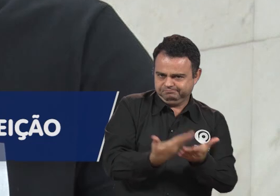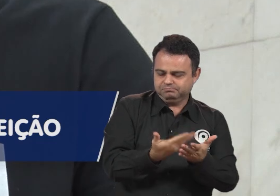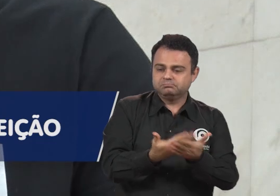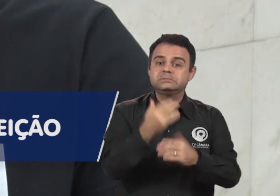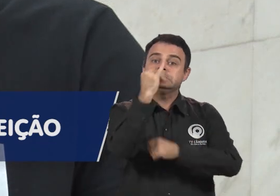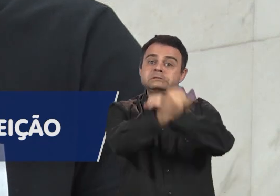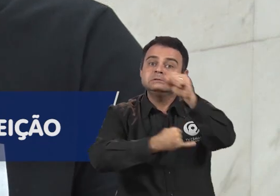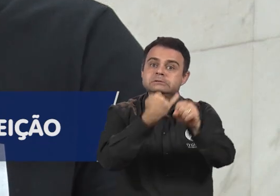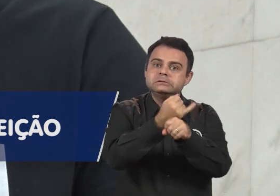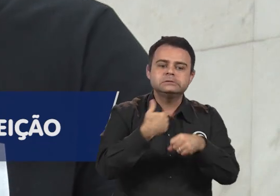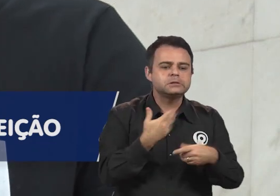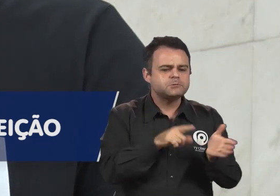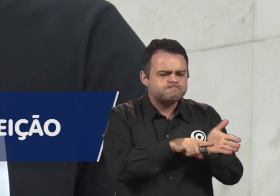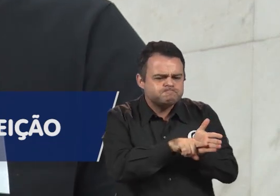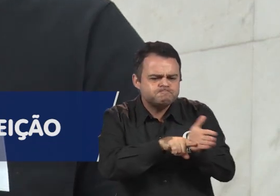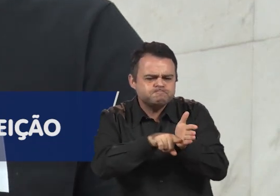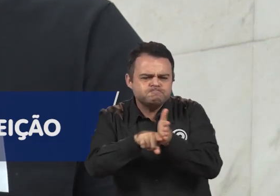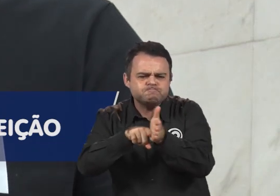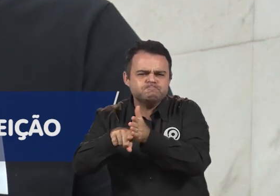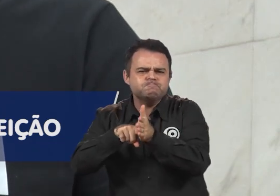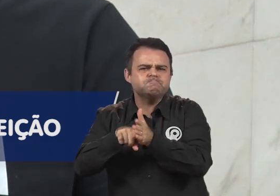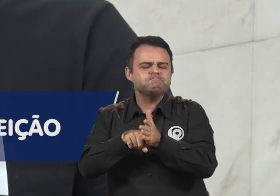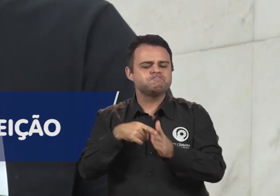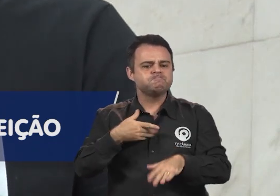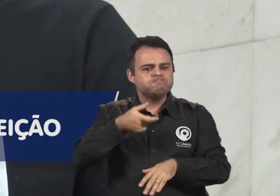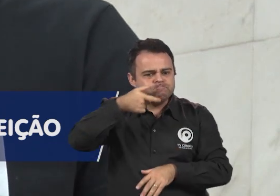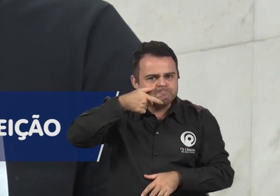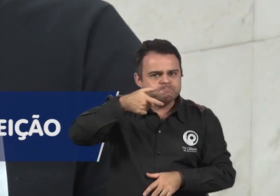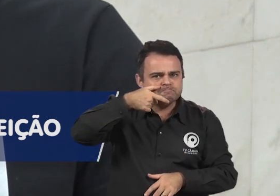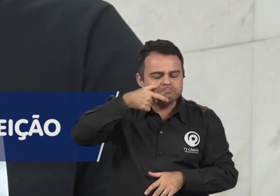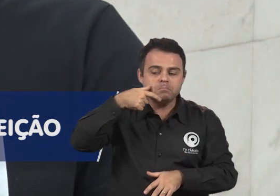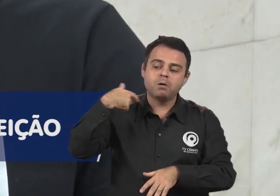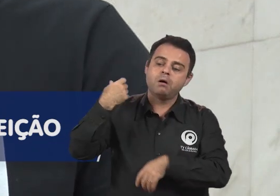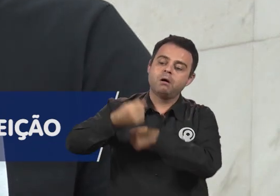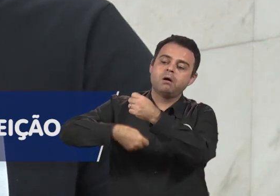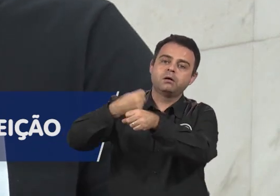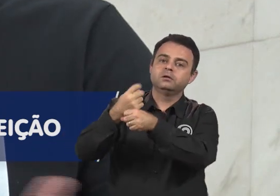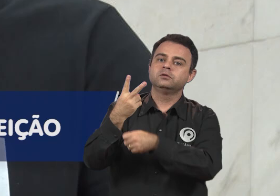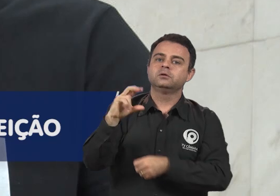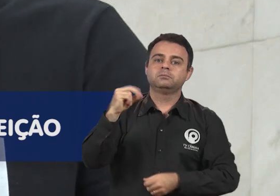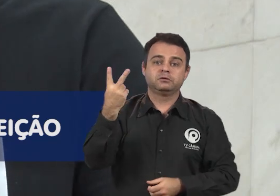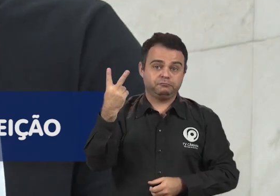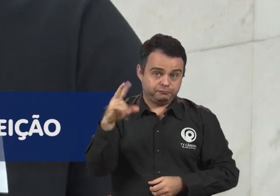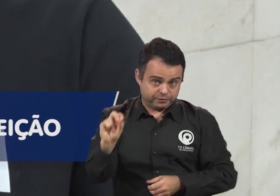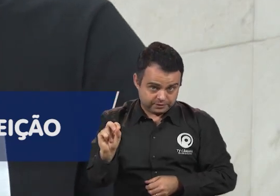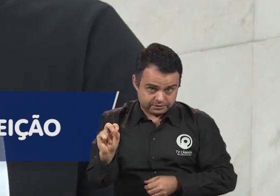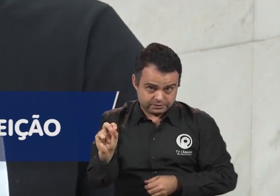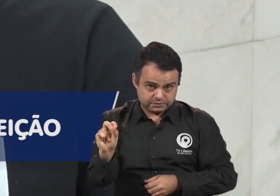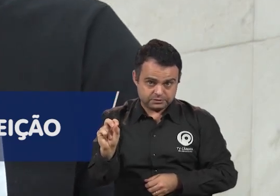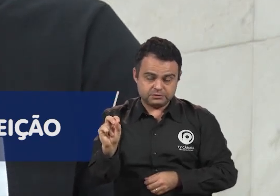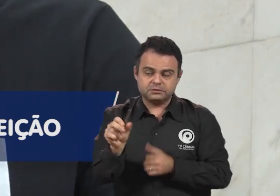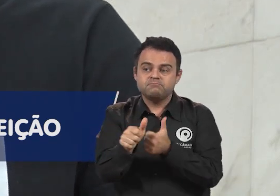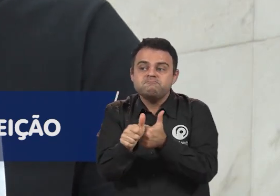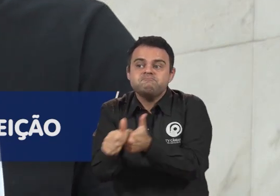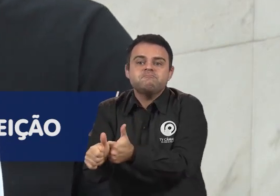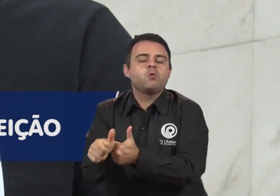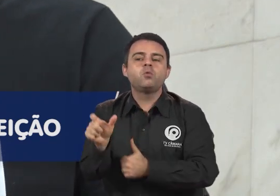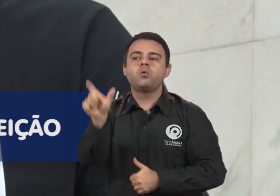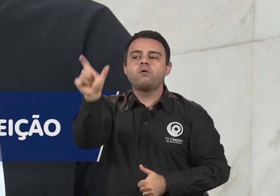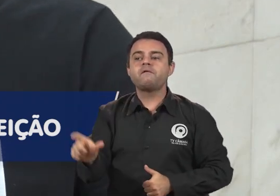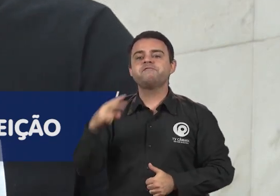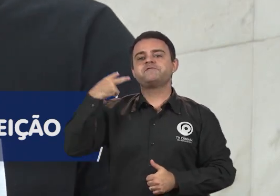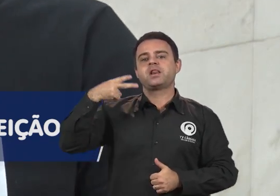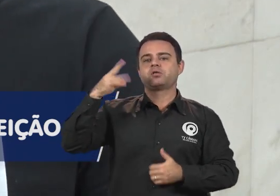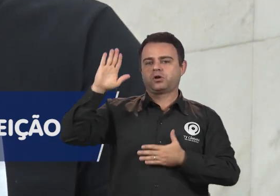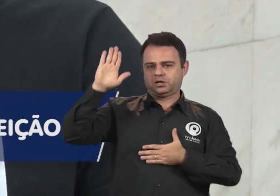internet, comecei a me envolver nisso. Em 2020, tive a oportunidade de participar mais de perto de uma campanha de um vereador aqui em